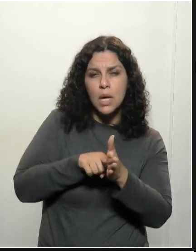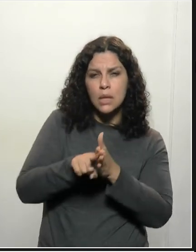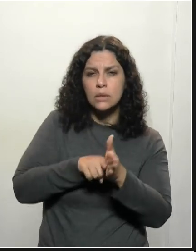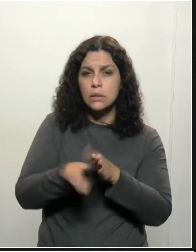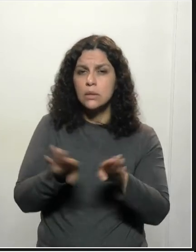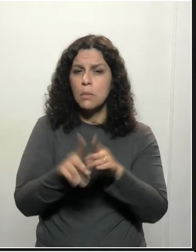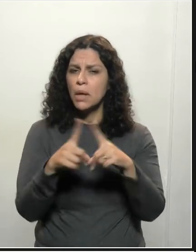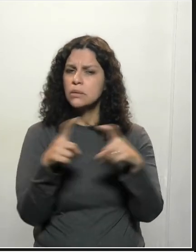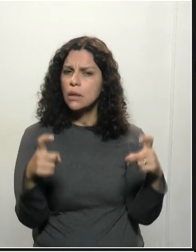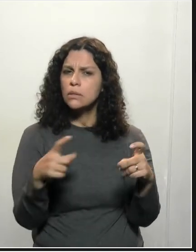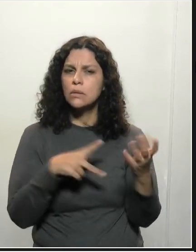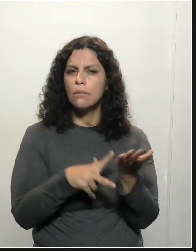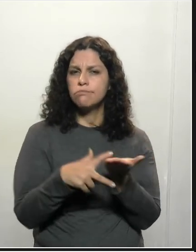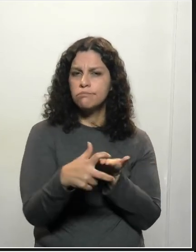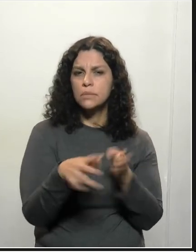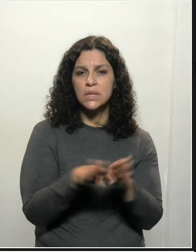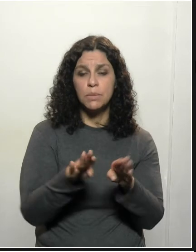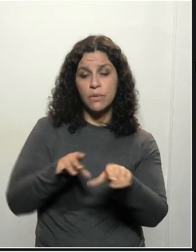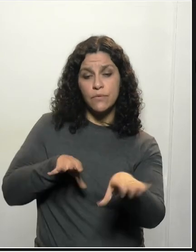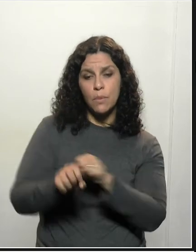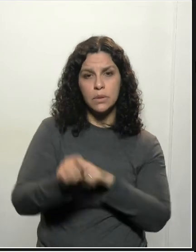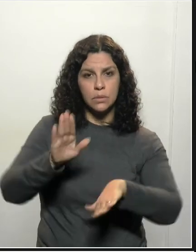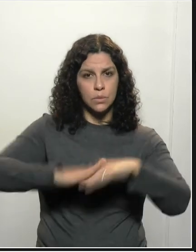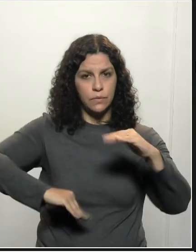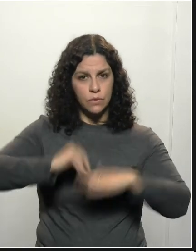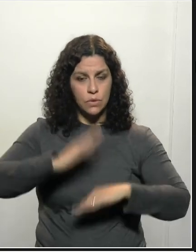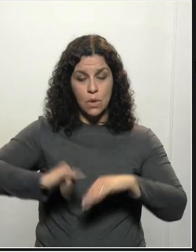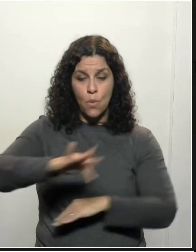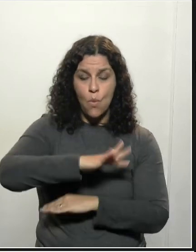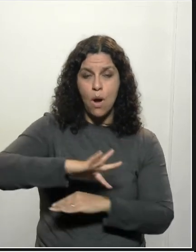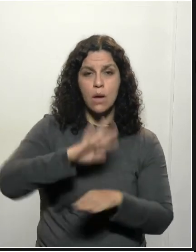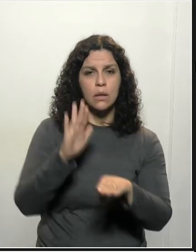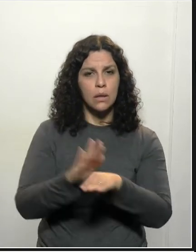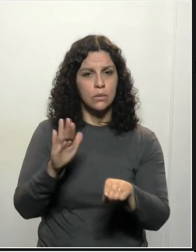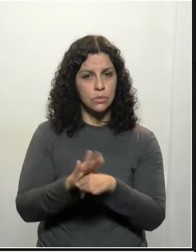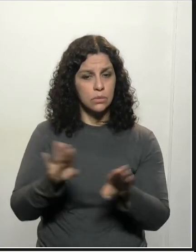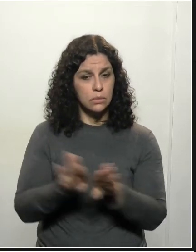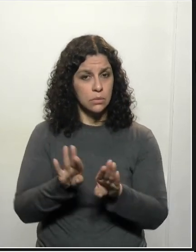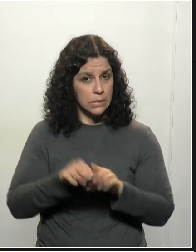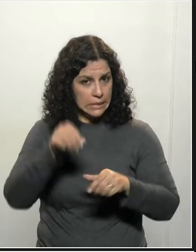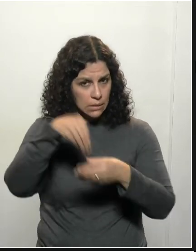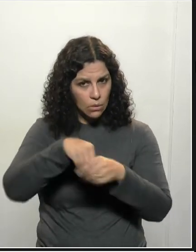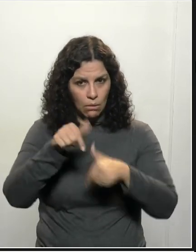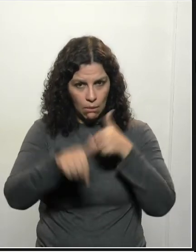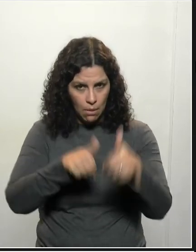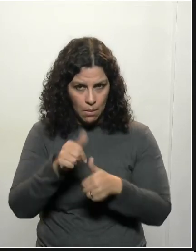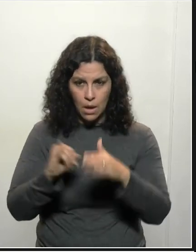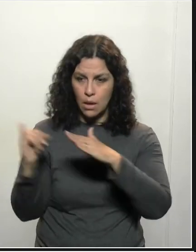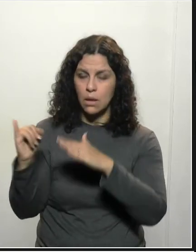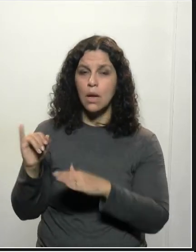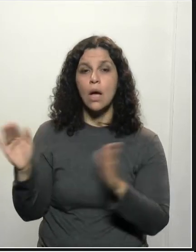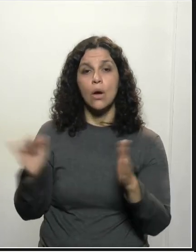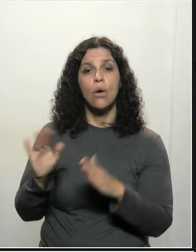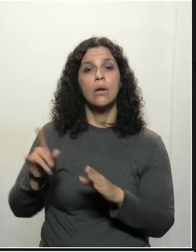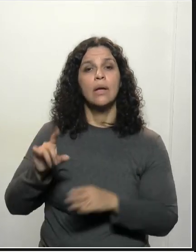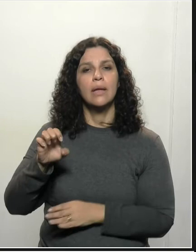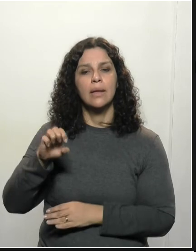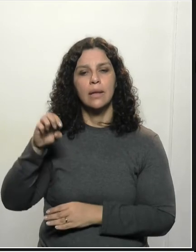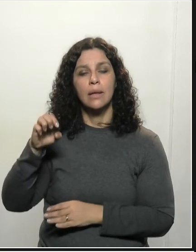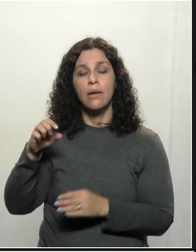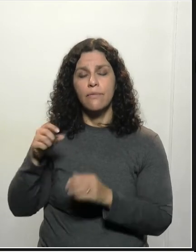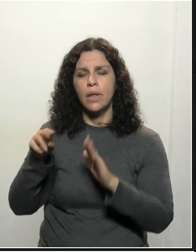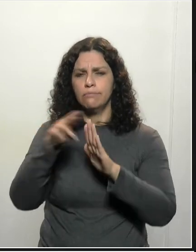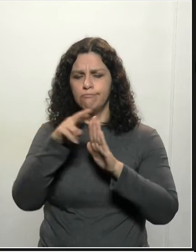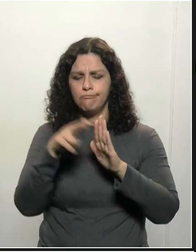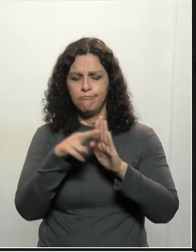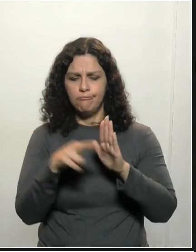investigação científica e formação profissional de funcionários e colaboradores. O Instituto Entela preenche